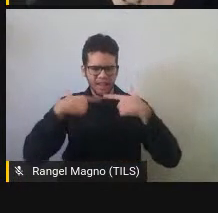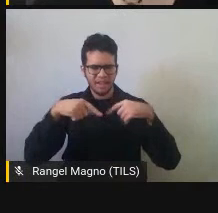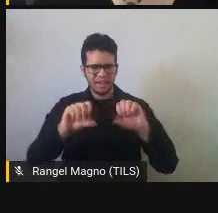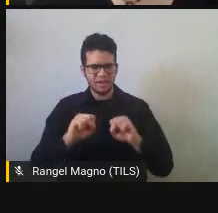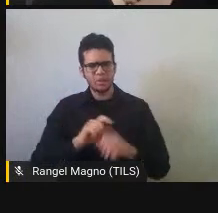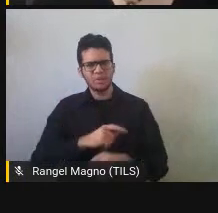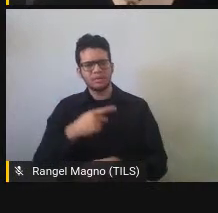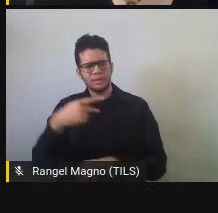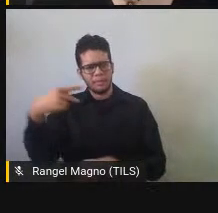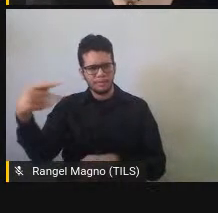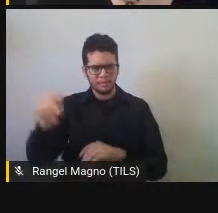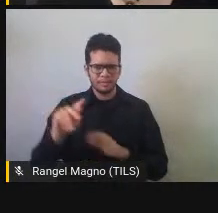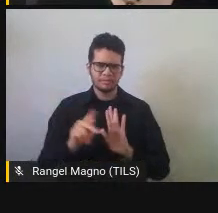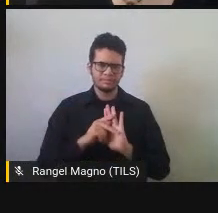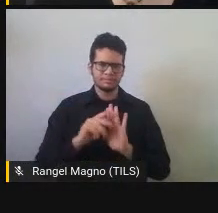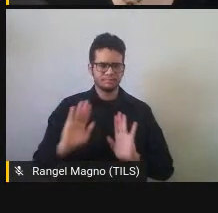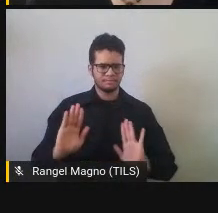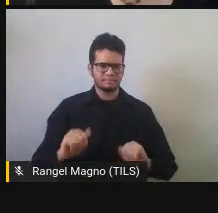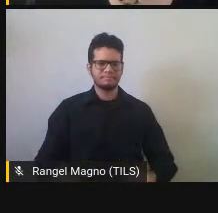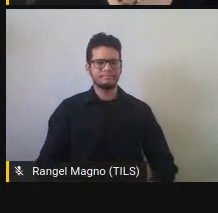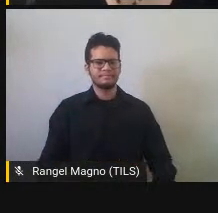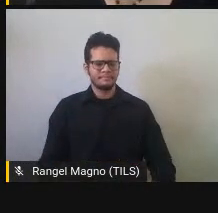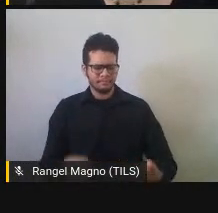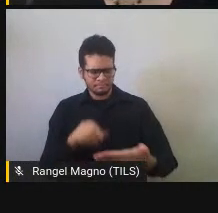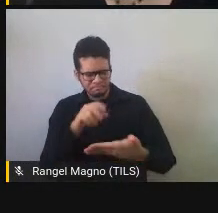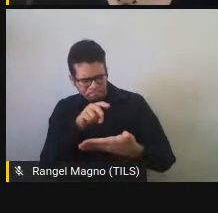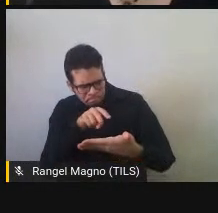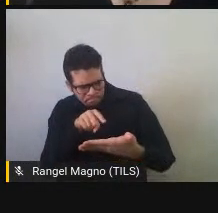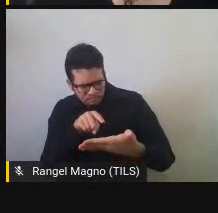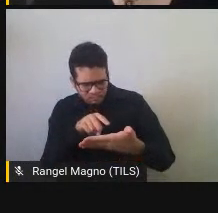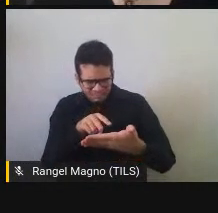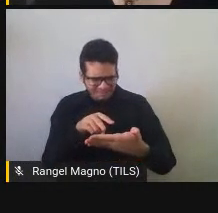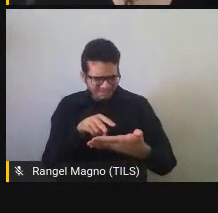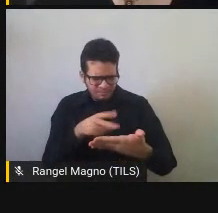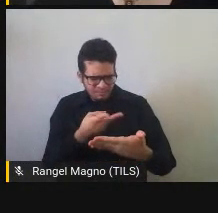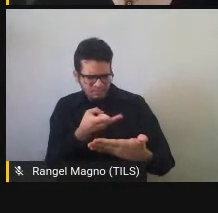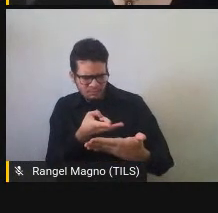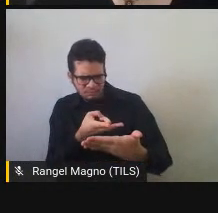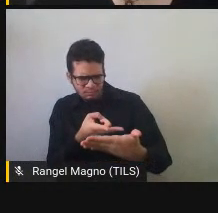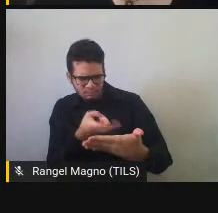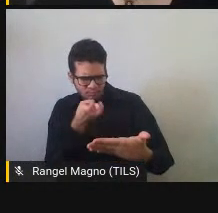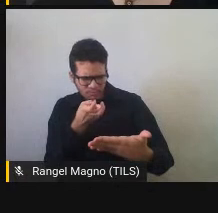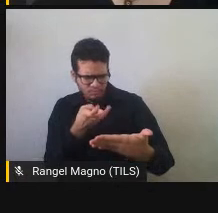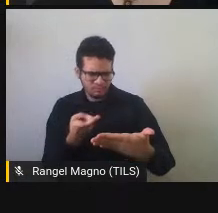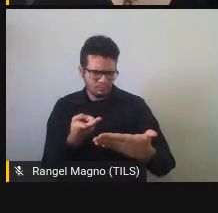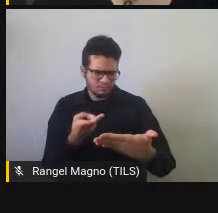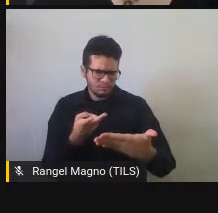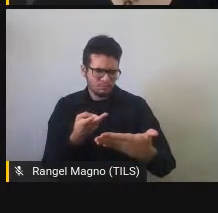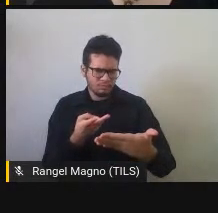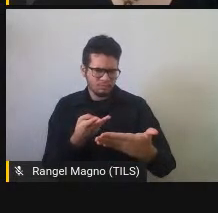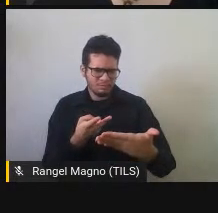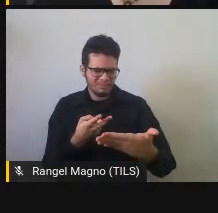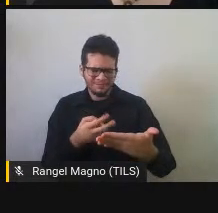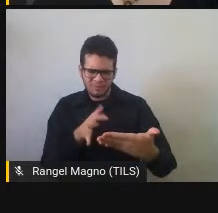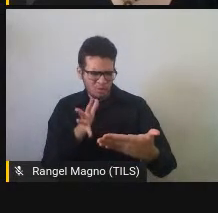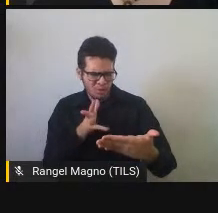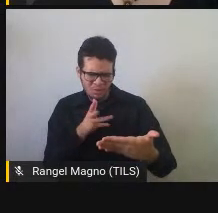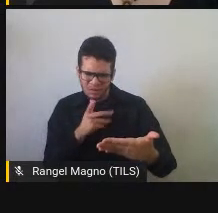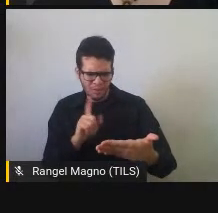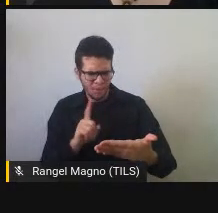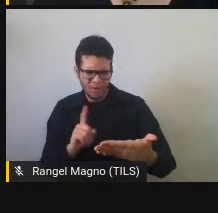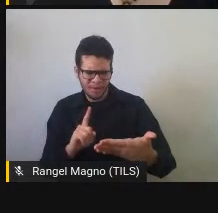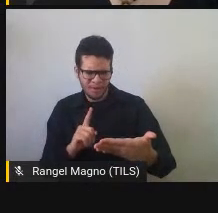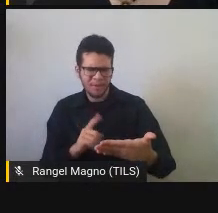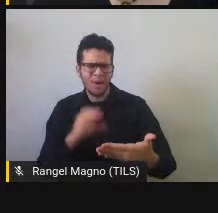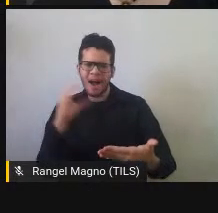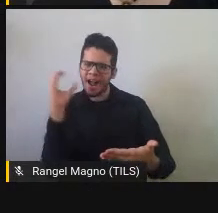então nesse contato Sossir observa um aspecto do funcionamento da língua grega mas não demora ao adolescente